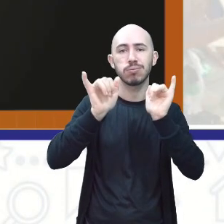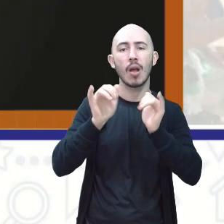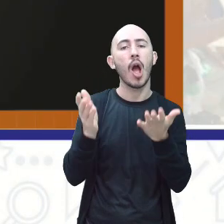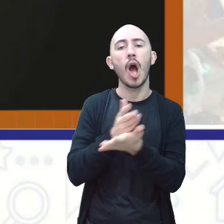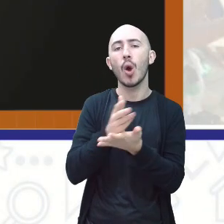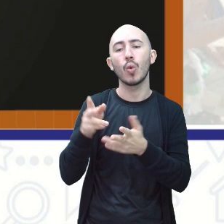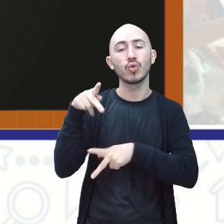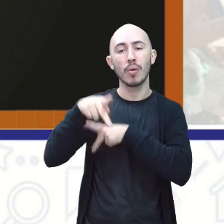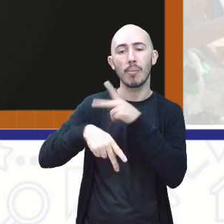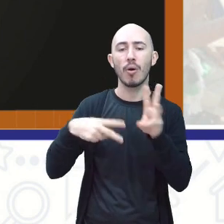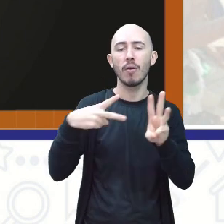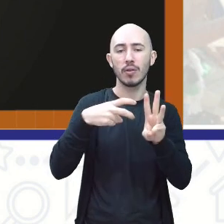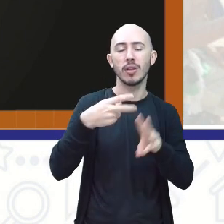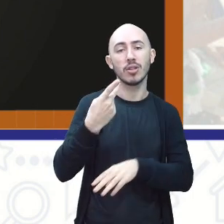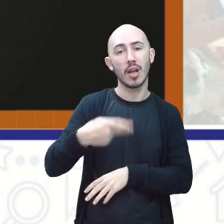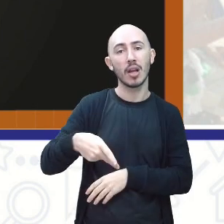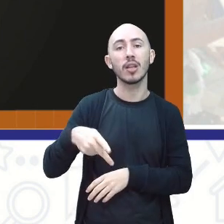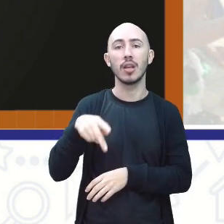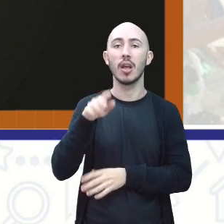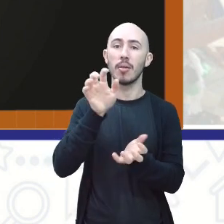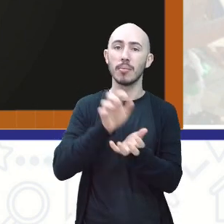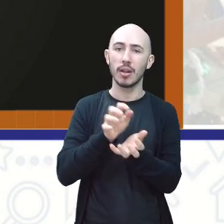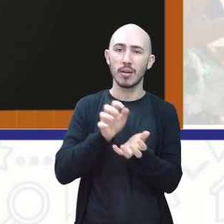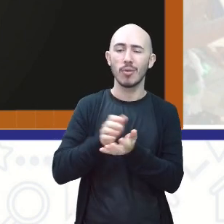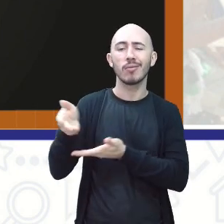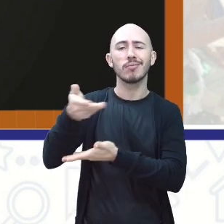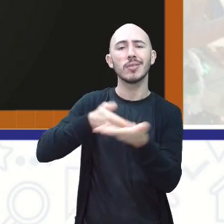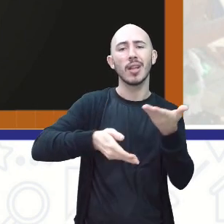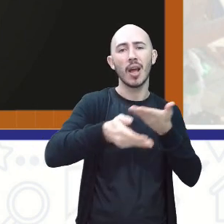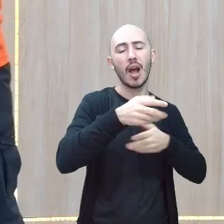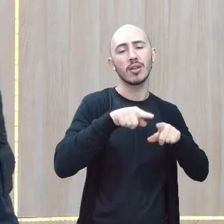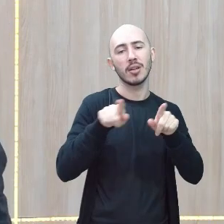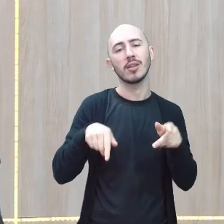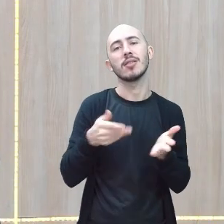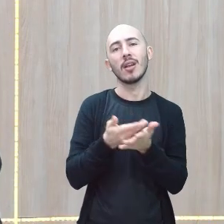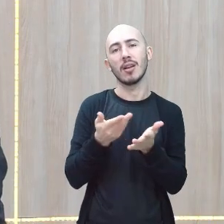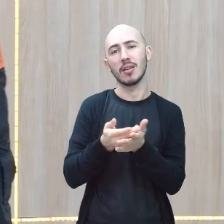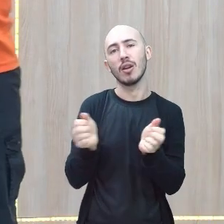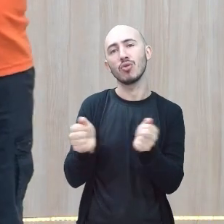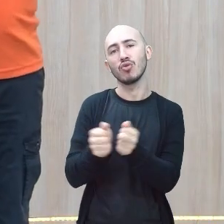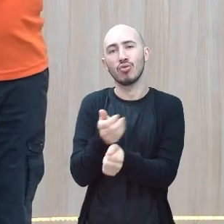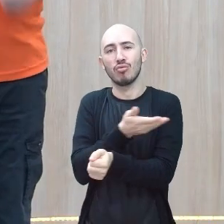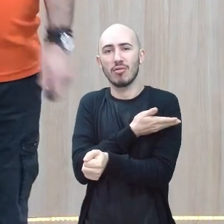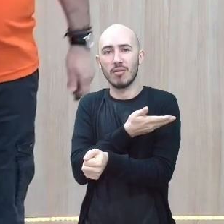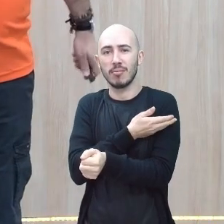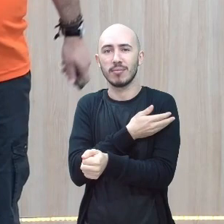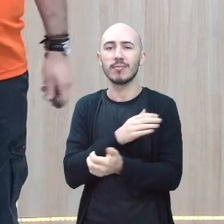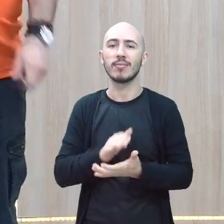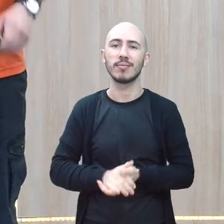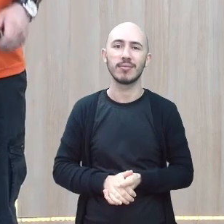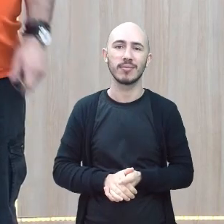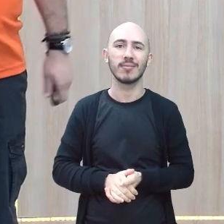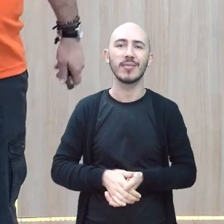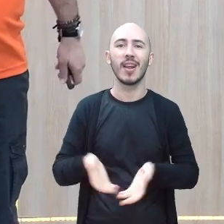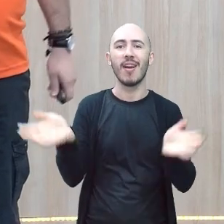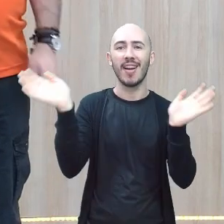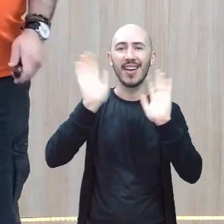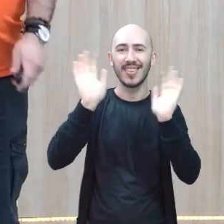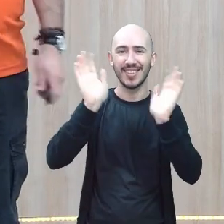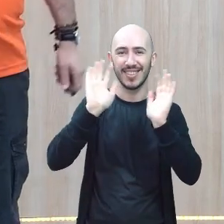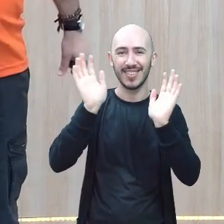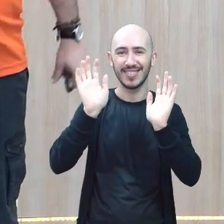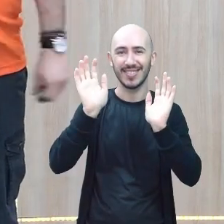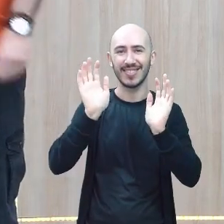dos povos indígenas de Pernambuco para socialização em sala de aula com os seus colegas. No mais, até mais,